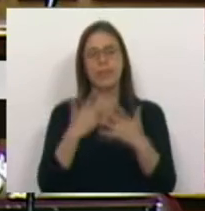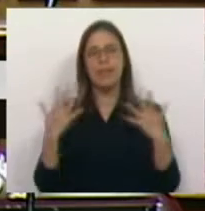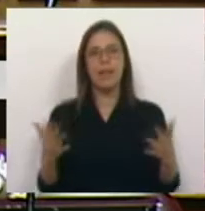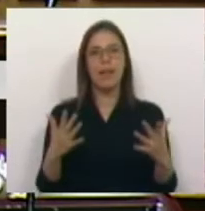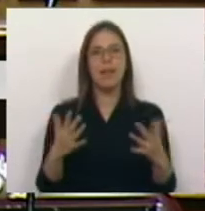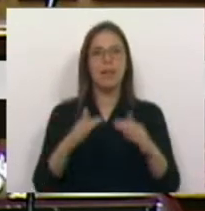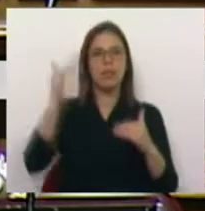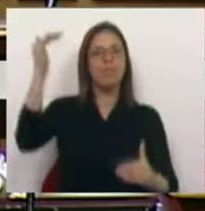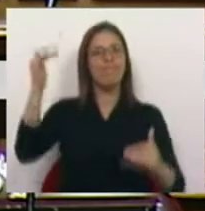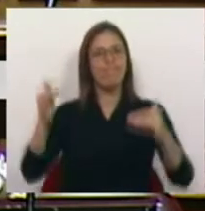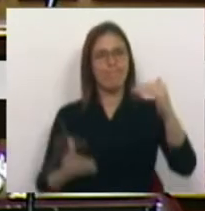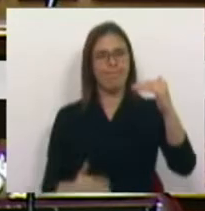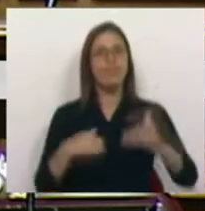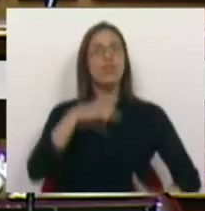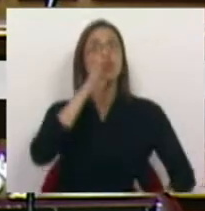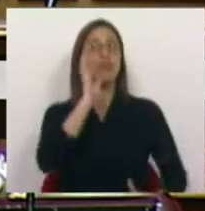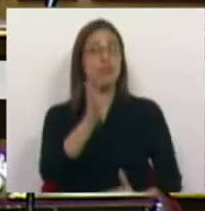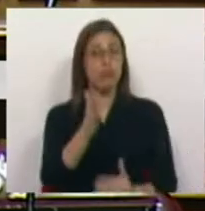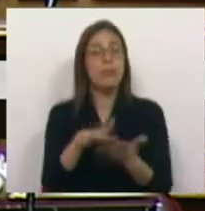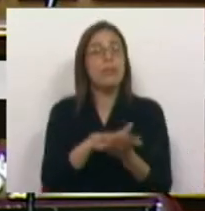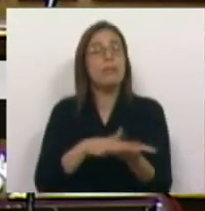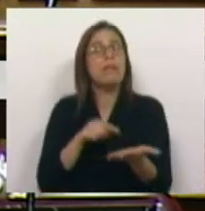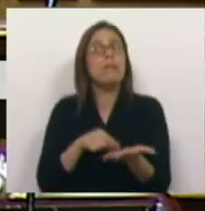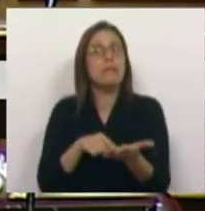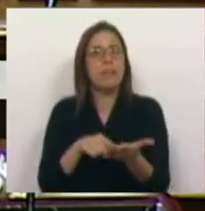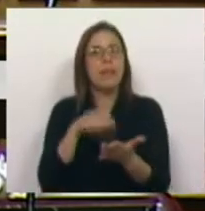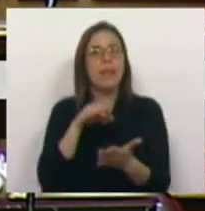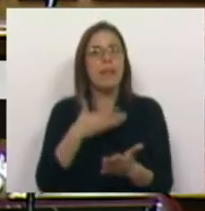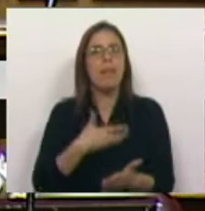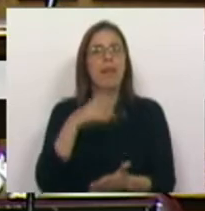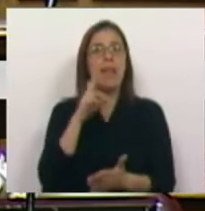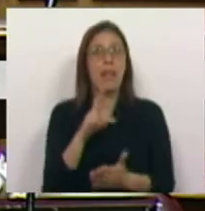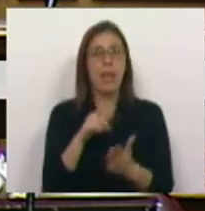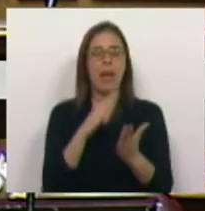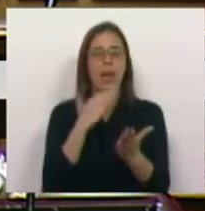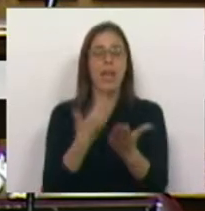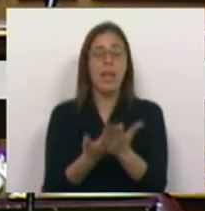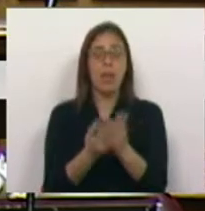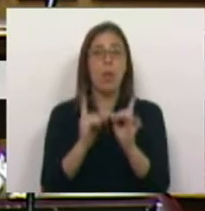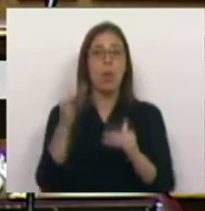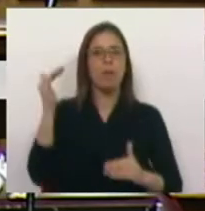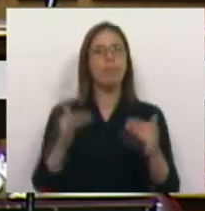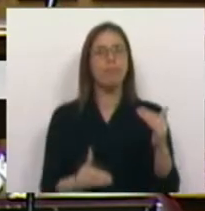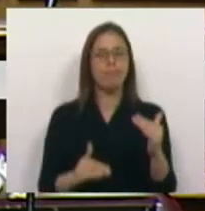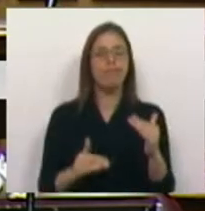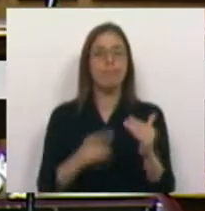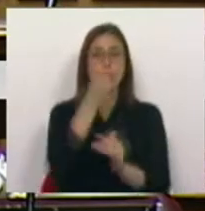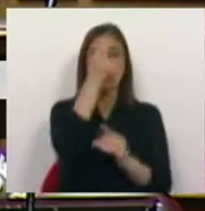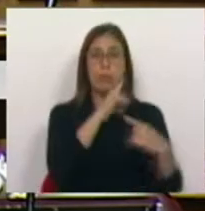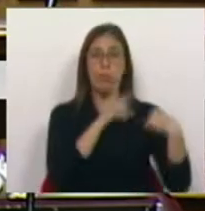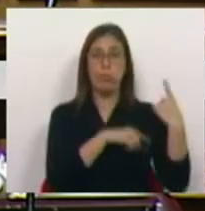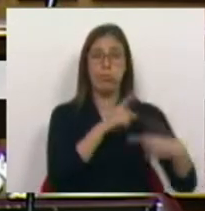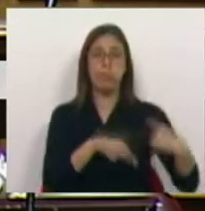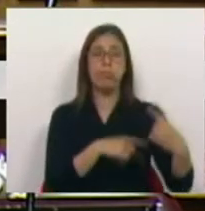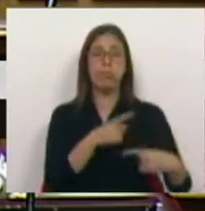enormes desigualdades, como eu já referi, têm na base o PDR, que reproduziu as desigualdades